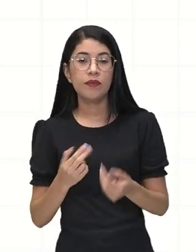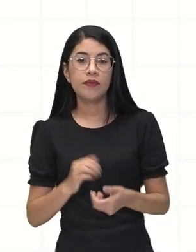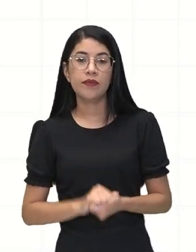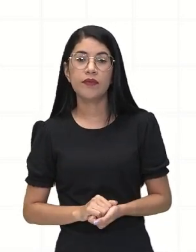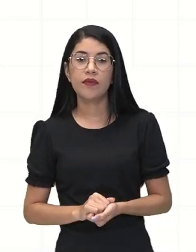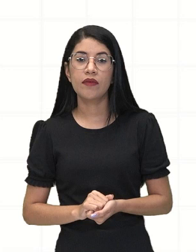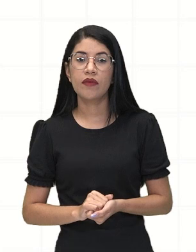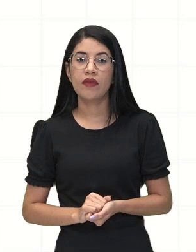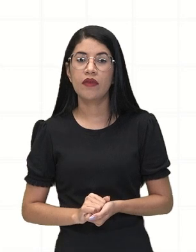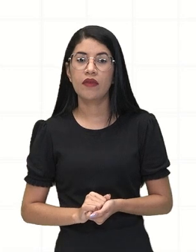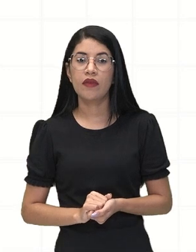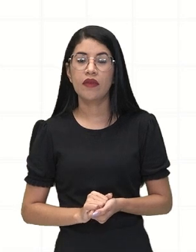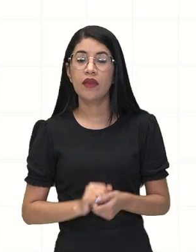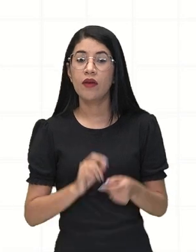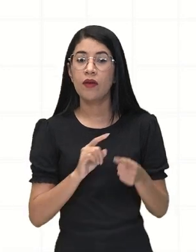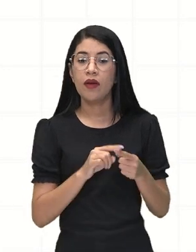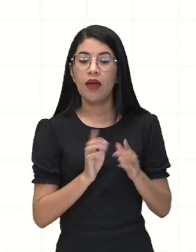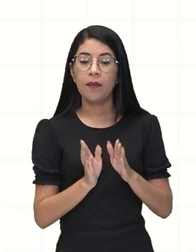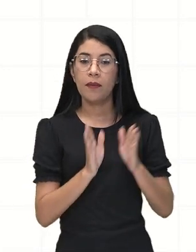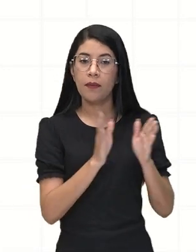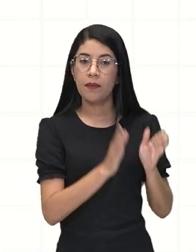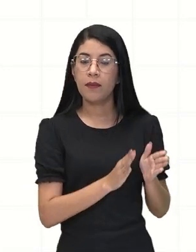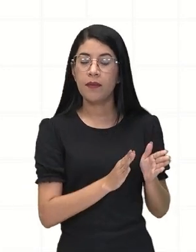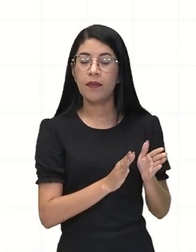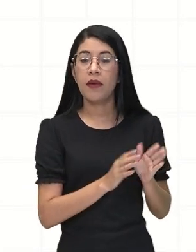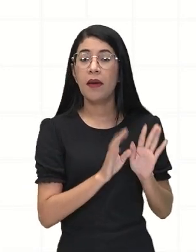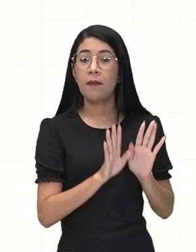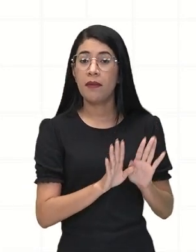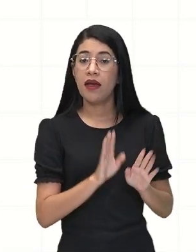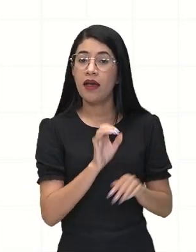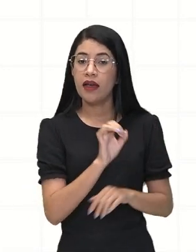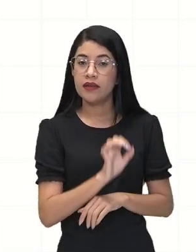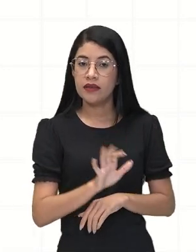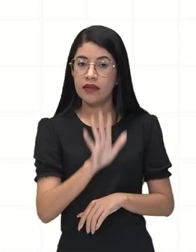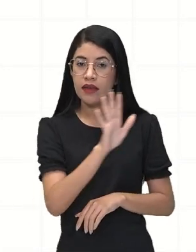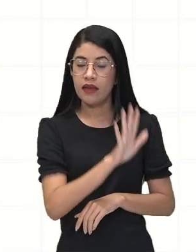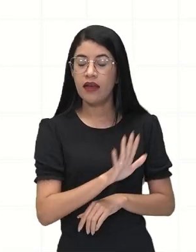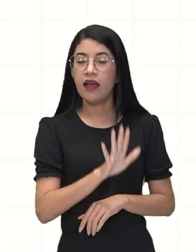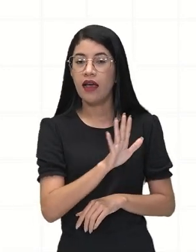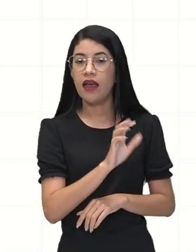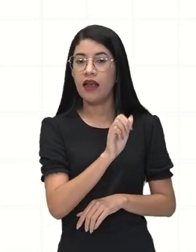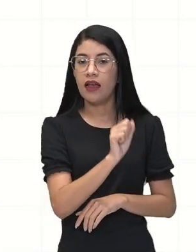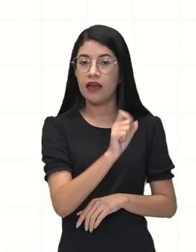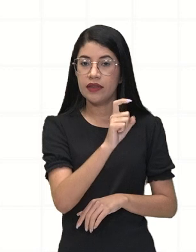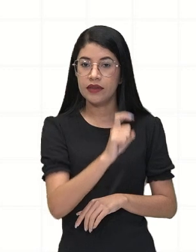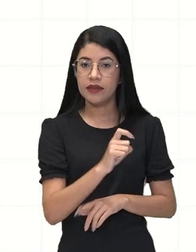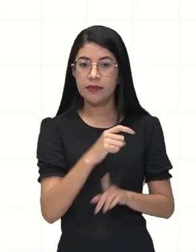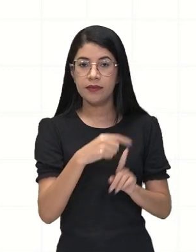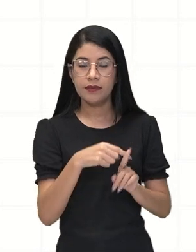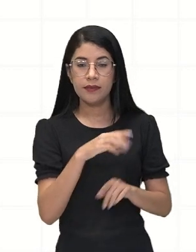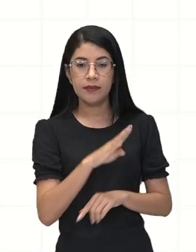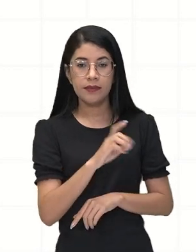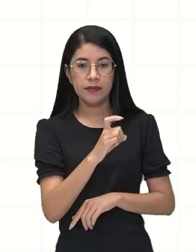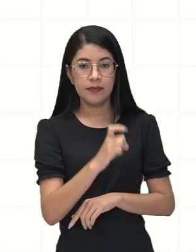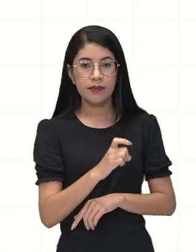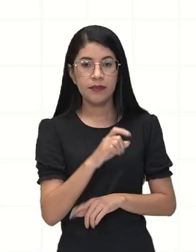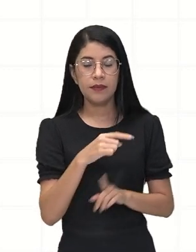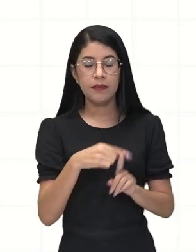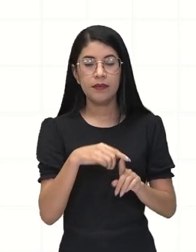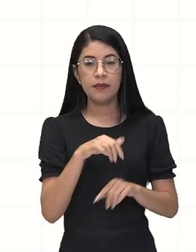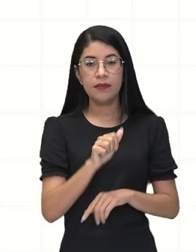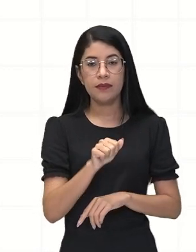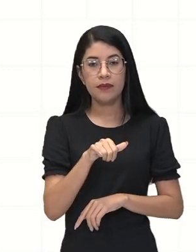primeiro passo, né, lembrando que a nossa área lá inicial era AX mais